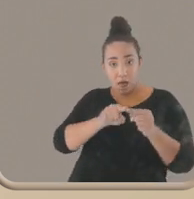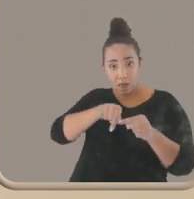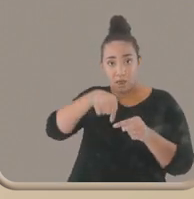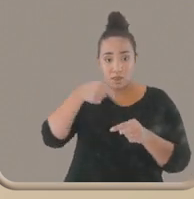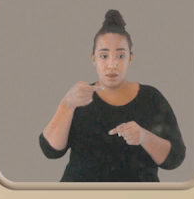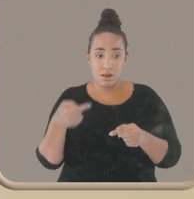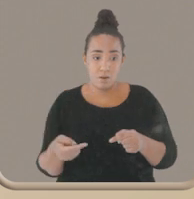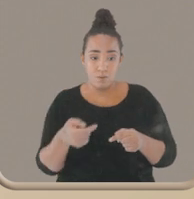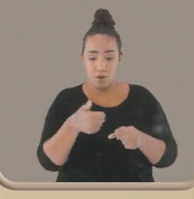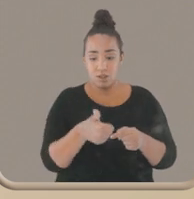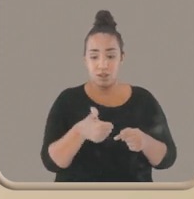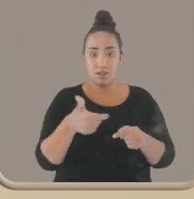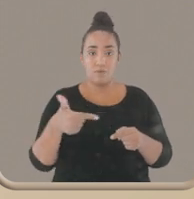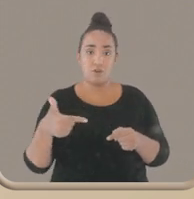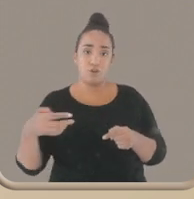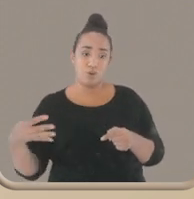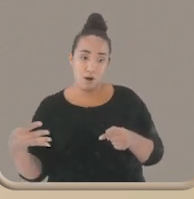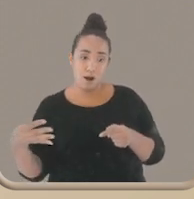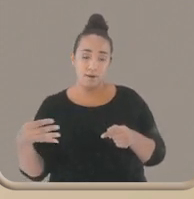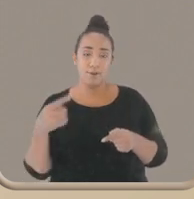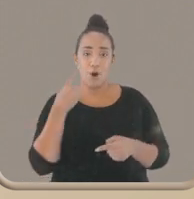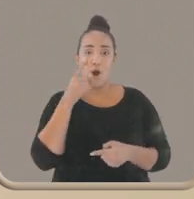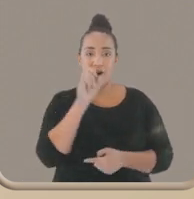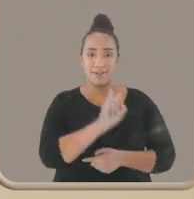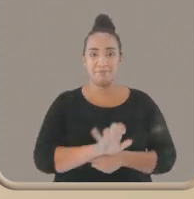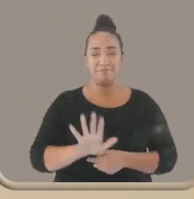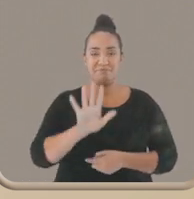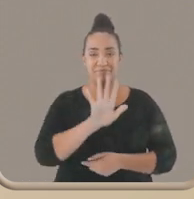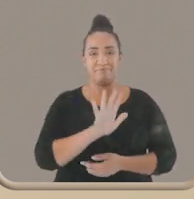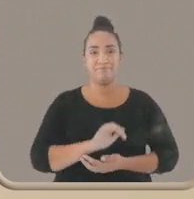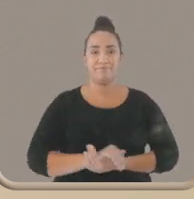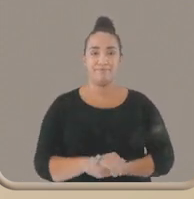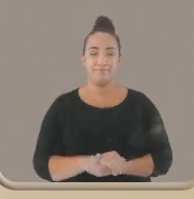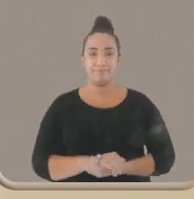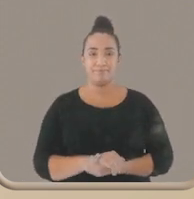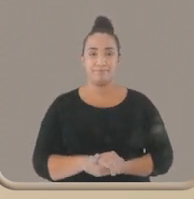a vírgula, colocar o 124, ficando assim.